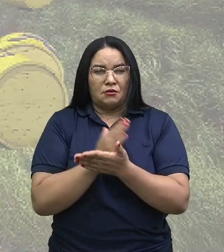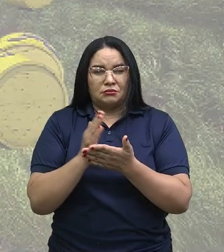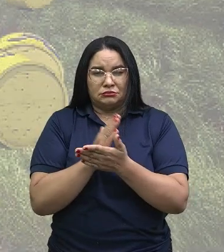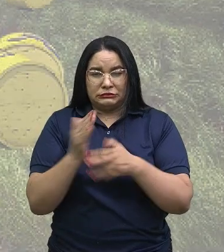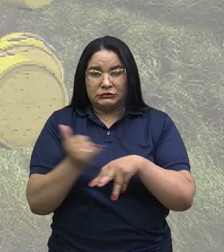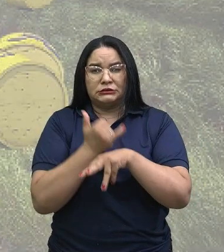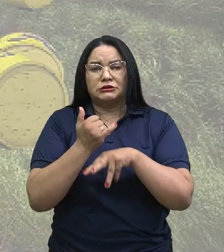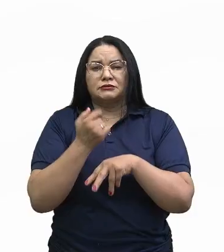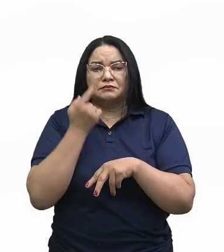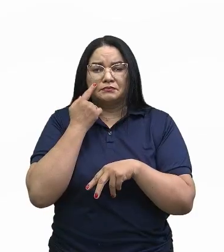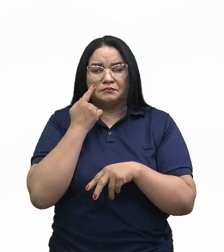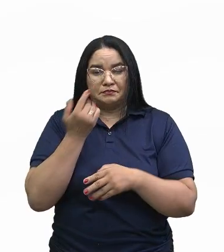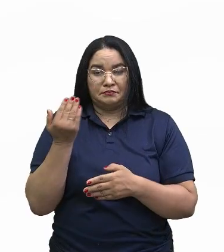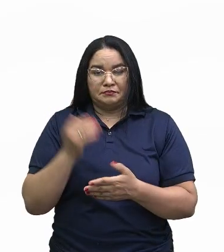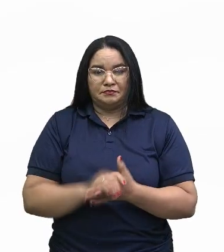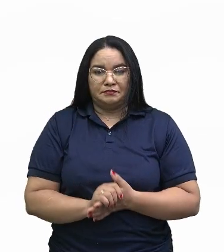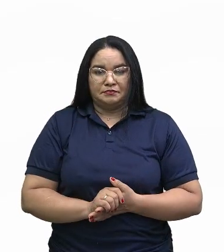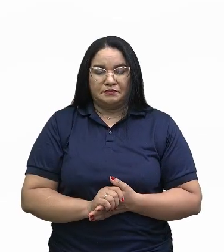nucleares que nós tivemos.